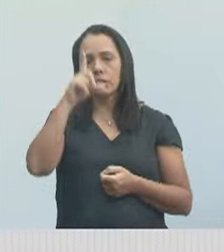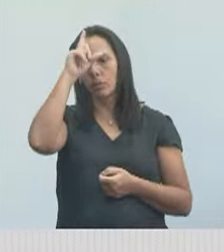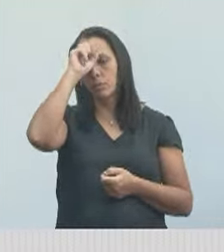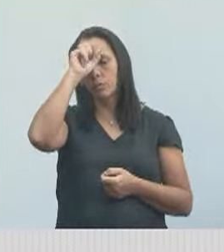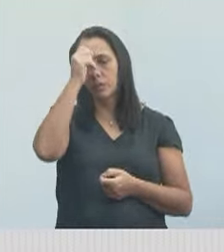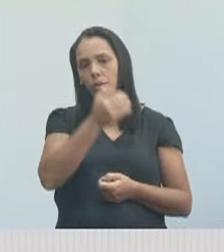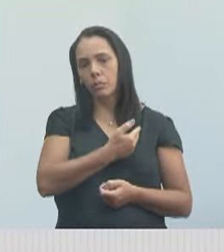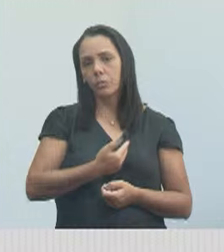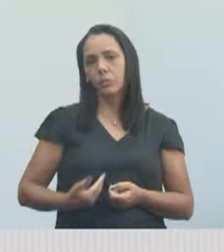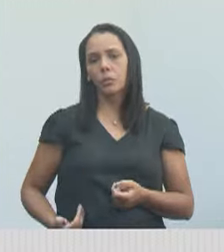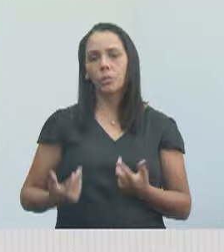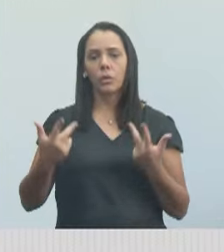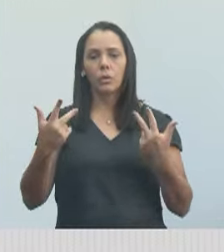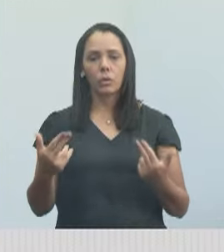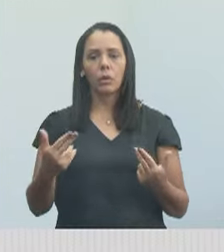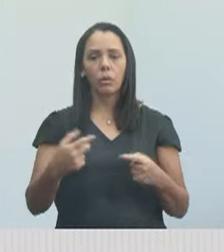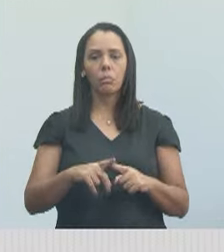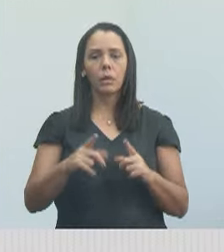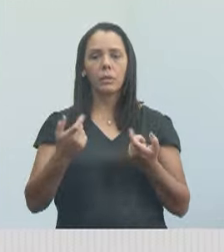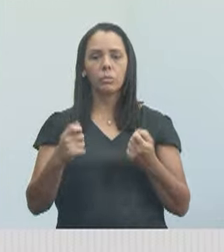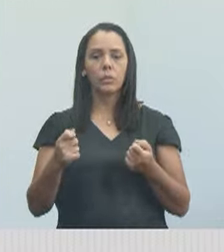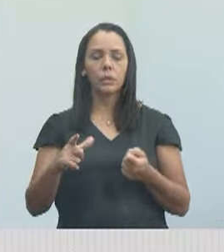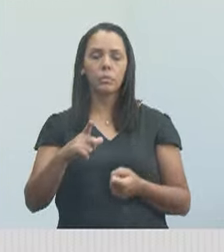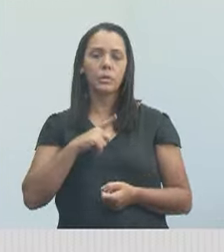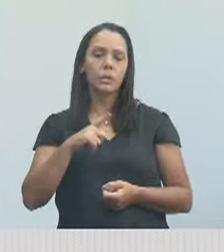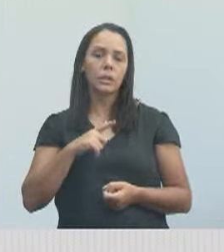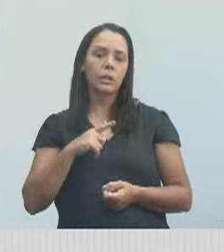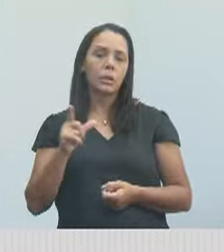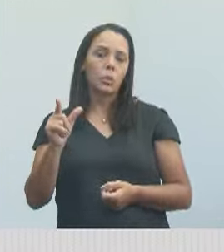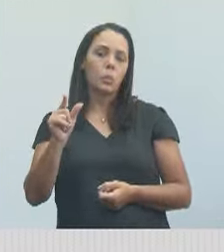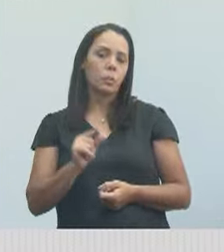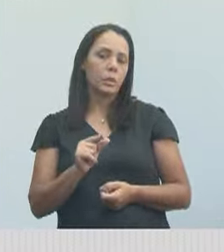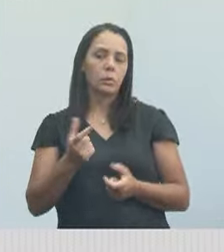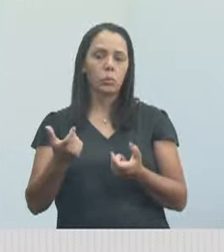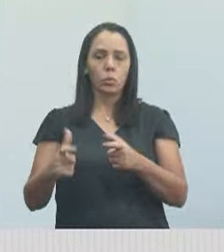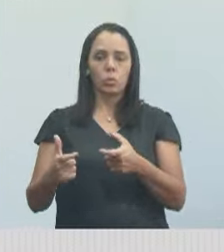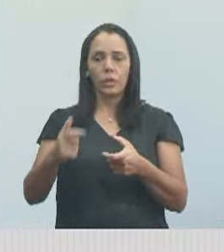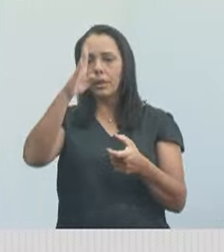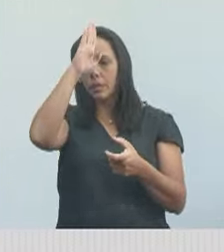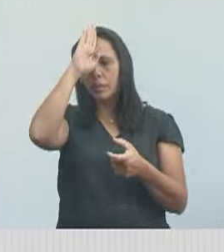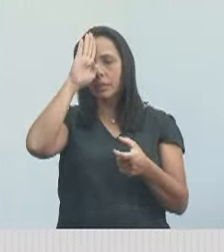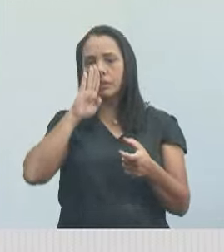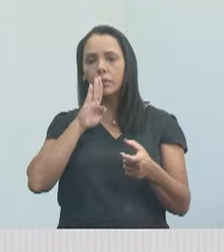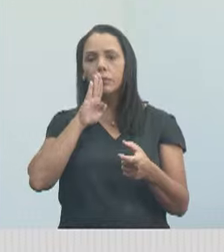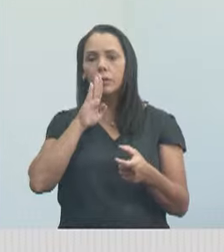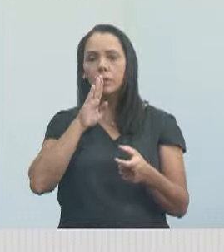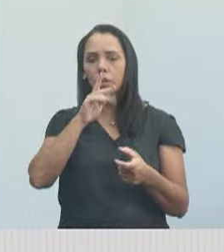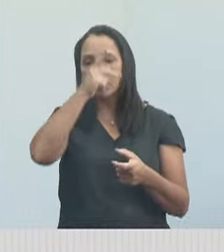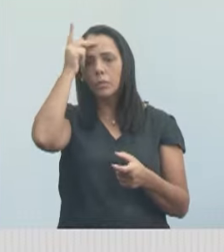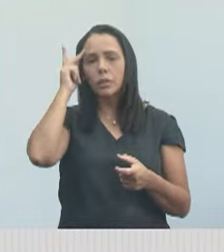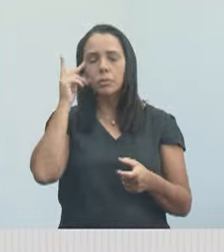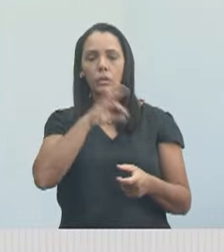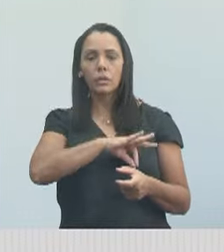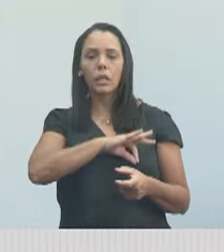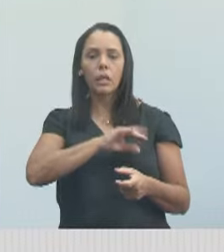para cavalo, mas podemos ter o mínimo, que seja um ambulatório gratuito, tá, para tutores de baixa